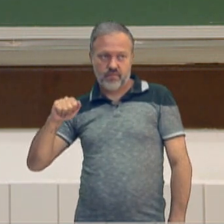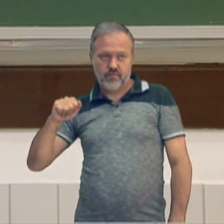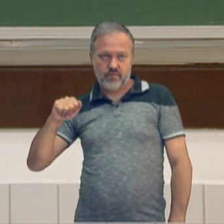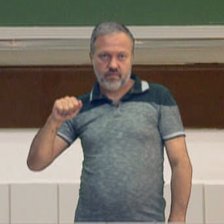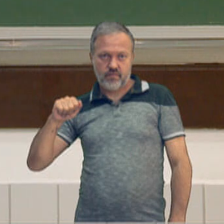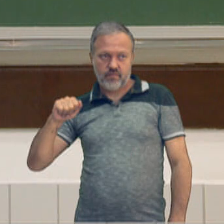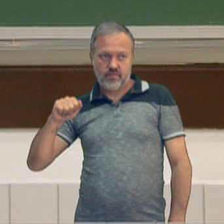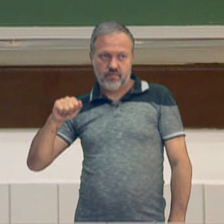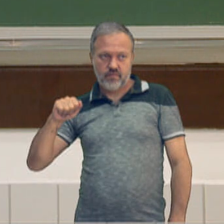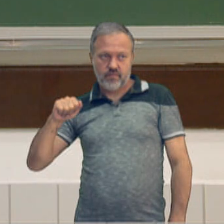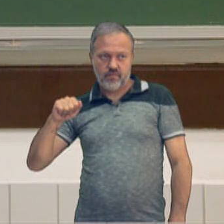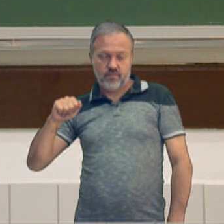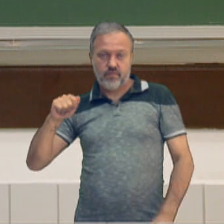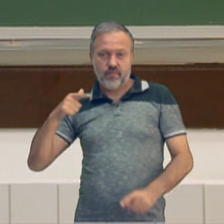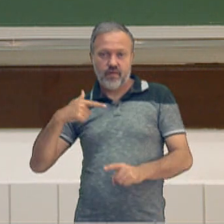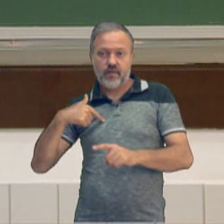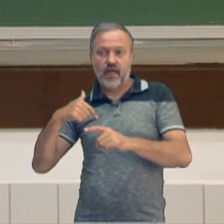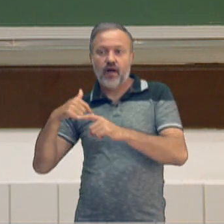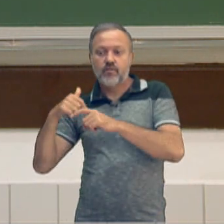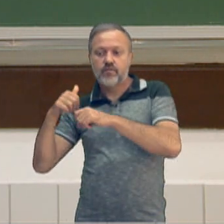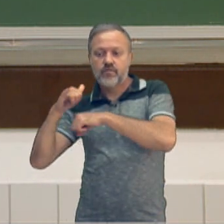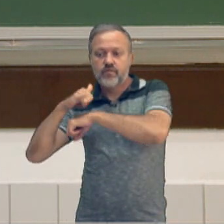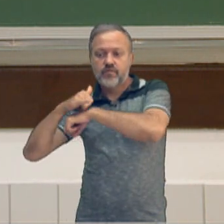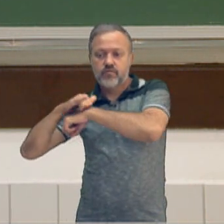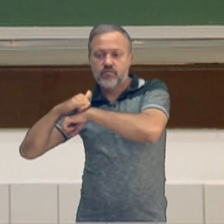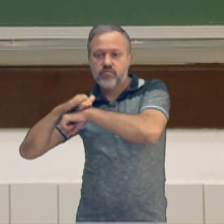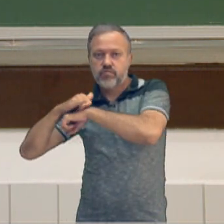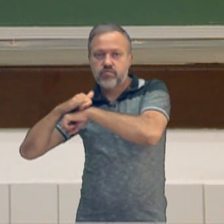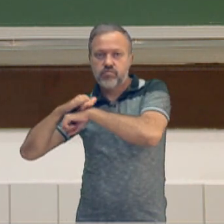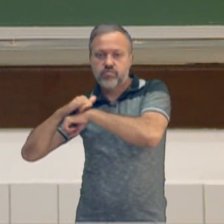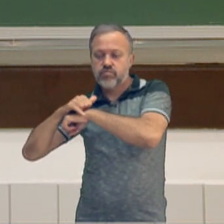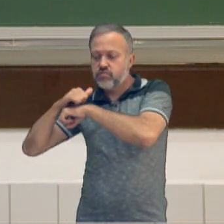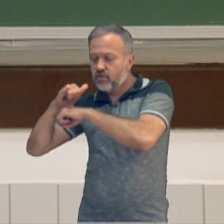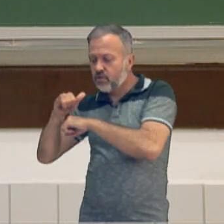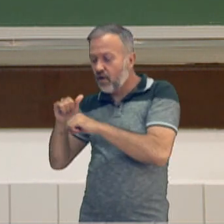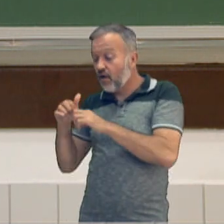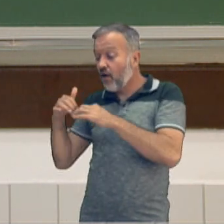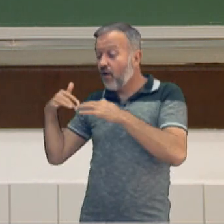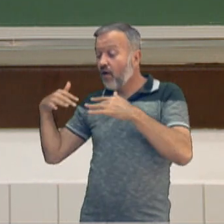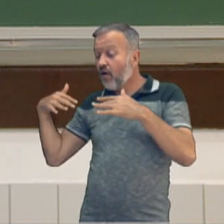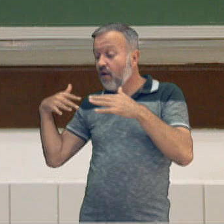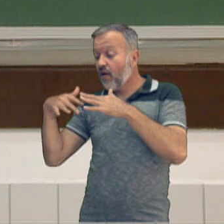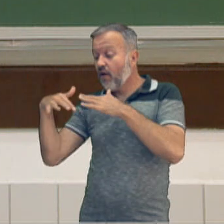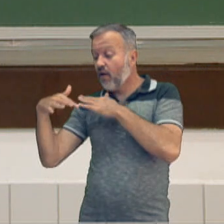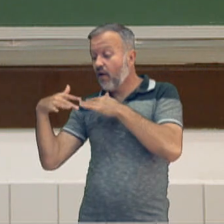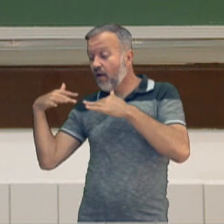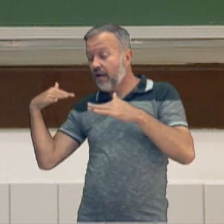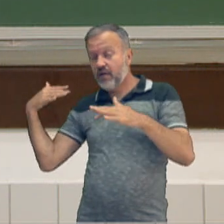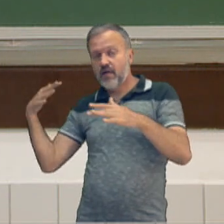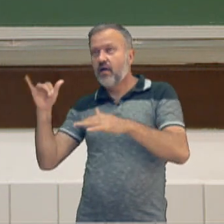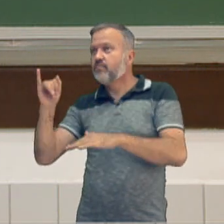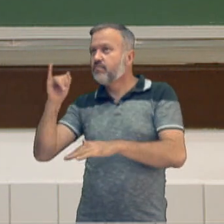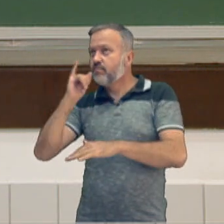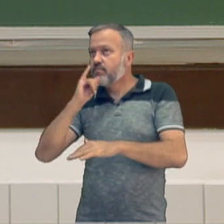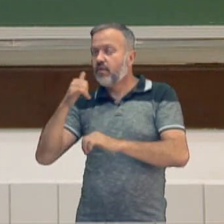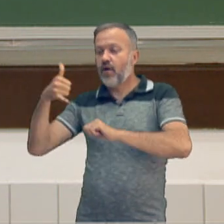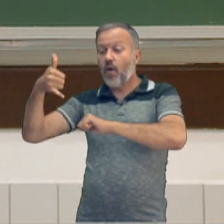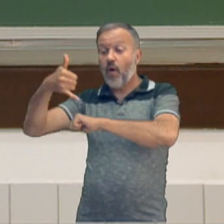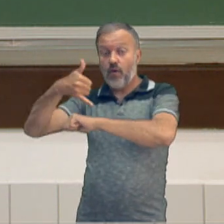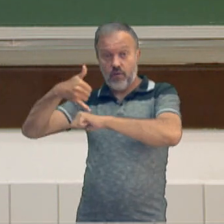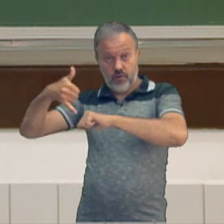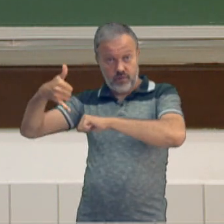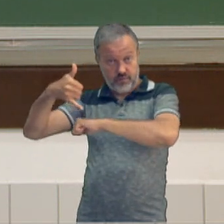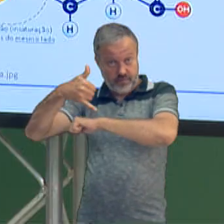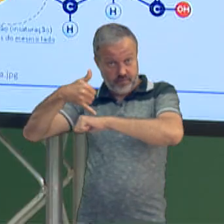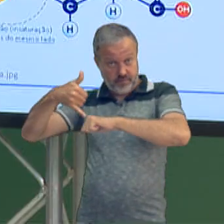elas deixam essa gordura, então, mais líquida. Por isso que a gente encontra óleo vegetal geralmente em forma líquida. Já a gordura de origem